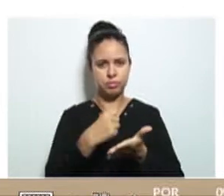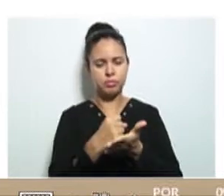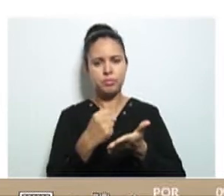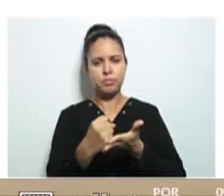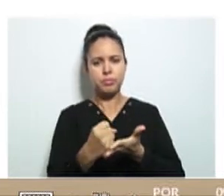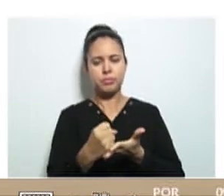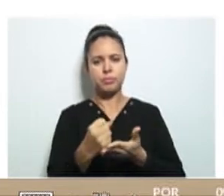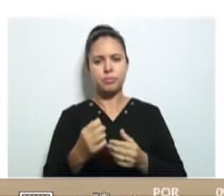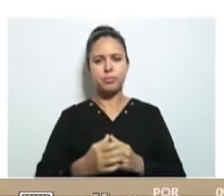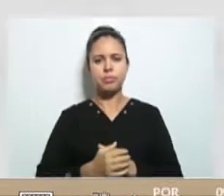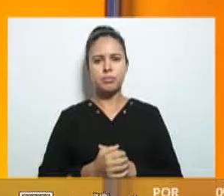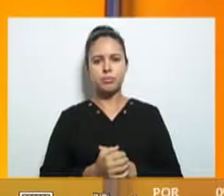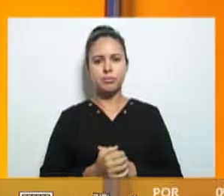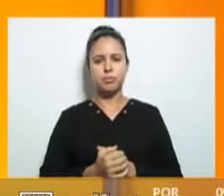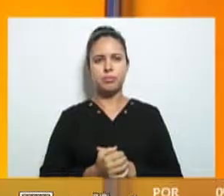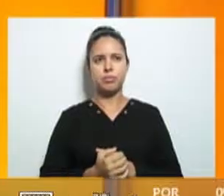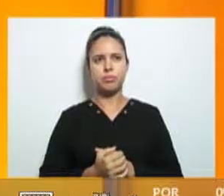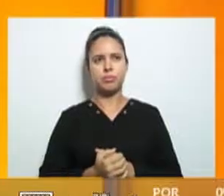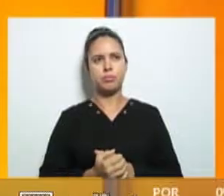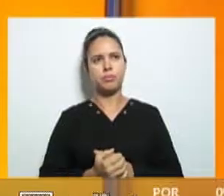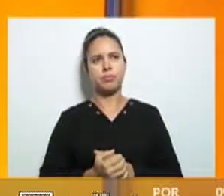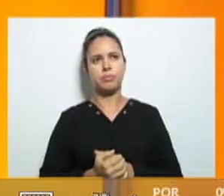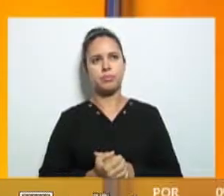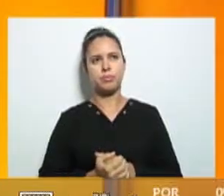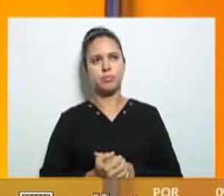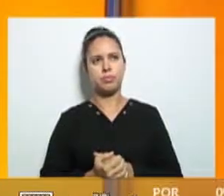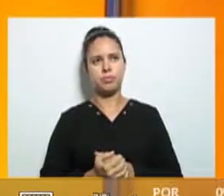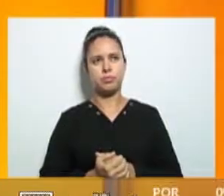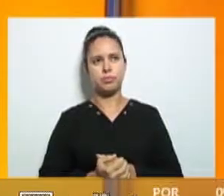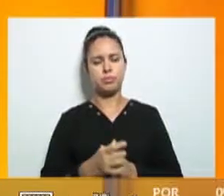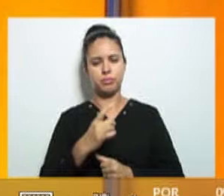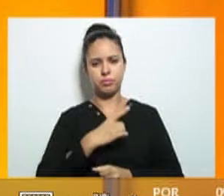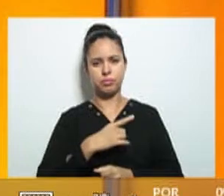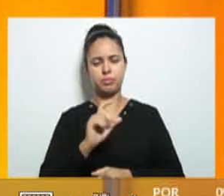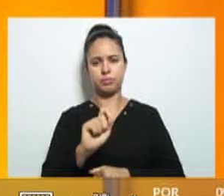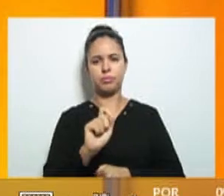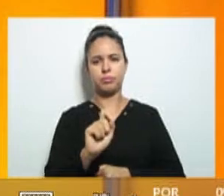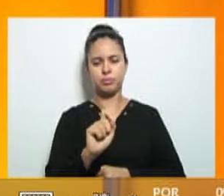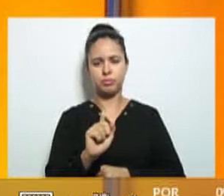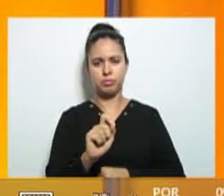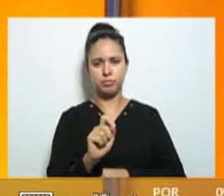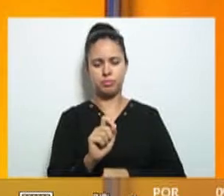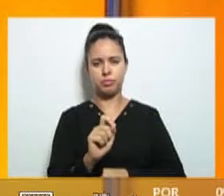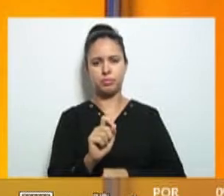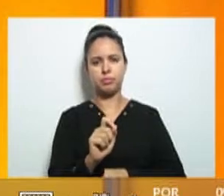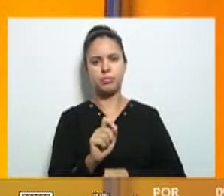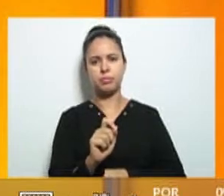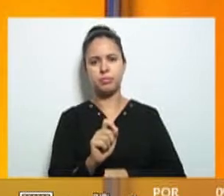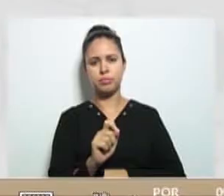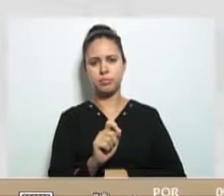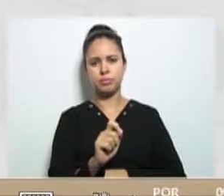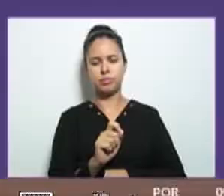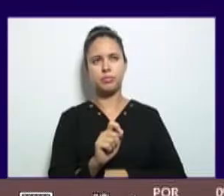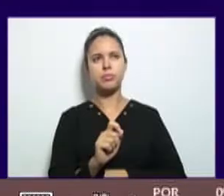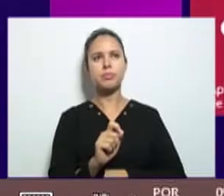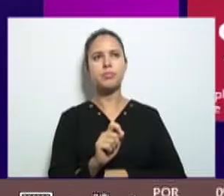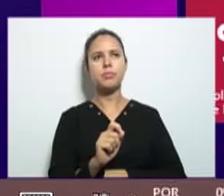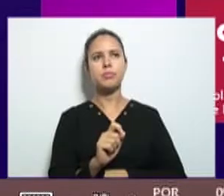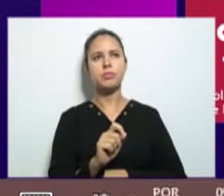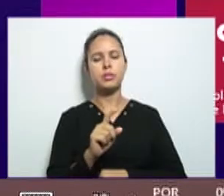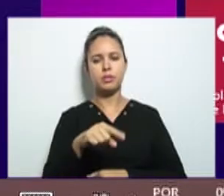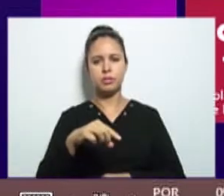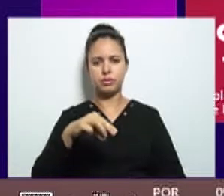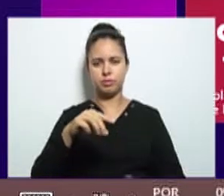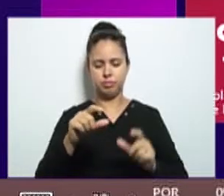disponível nessa sua máquina. Outra coisa que a gente tem aqui no canto inferior esquerdo, ó, o